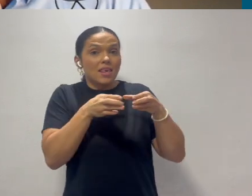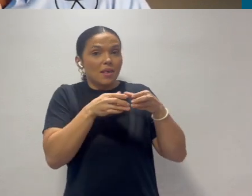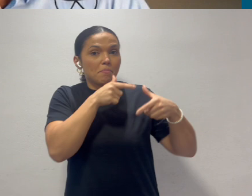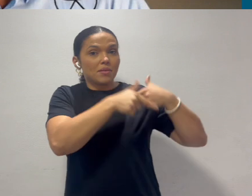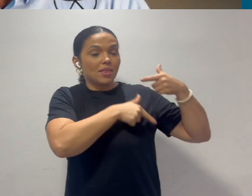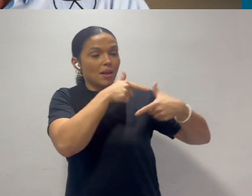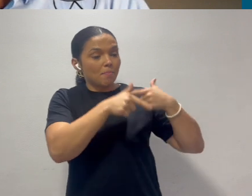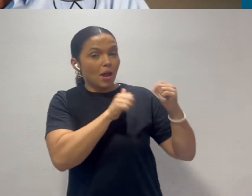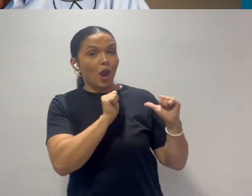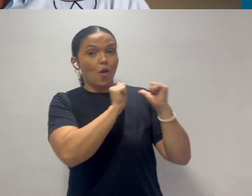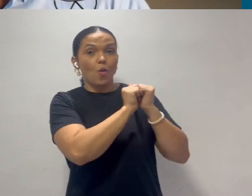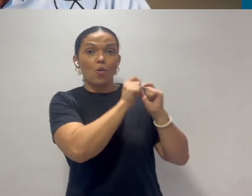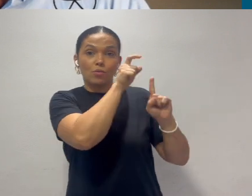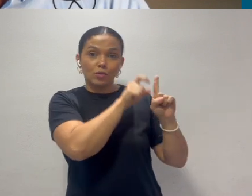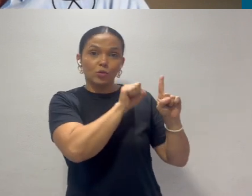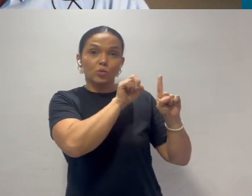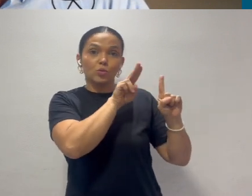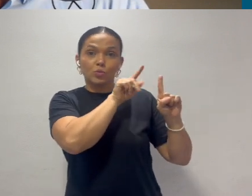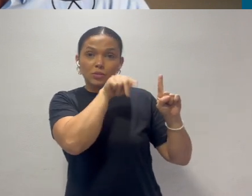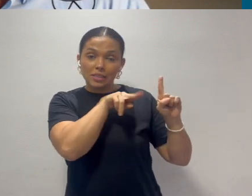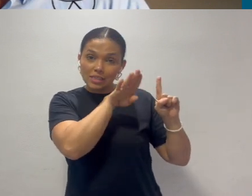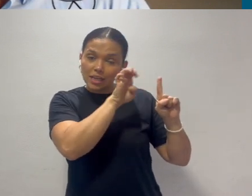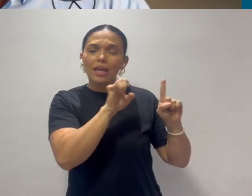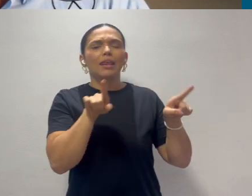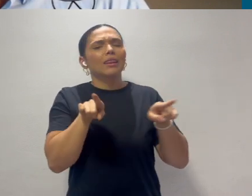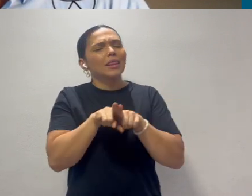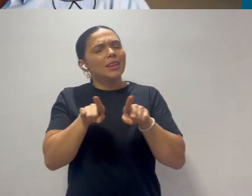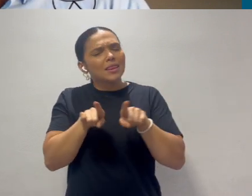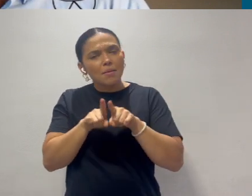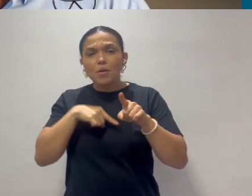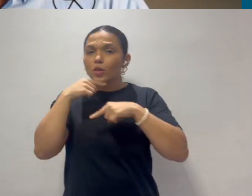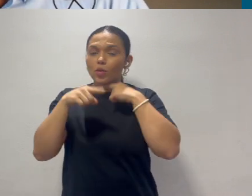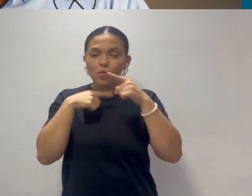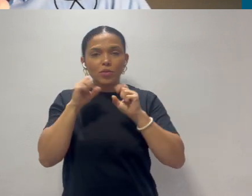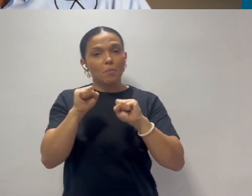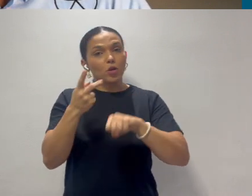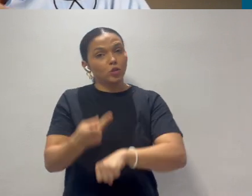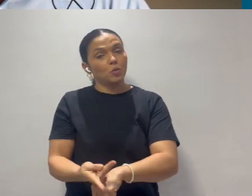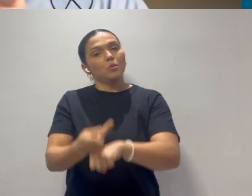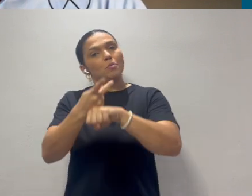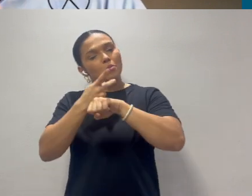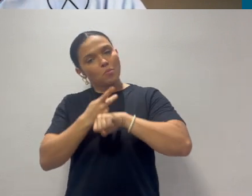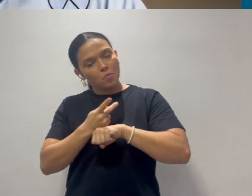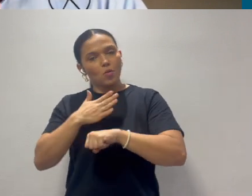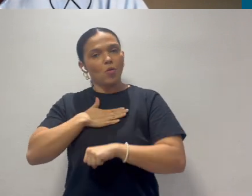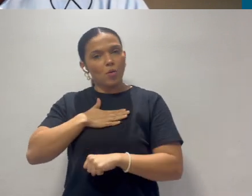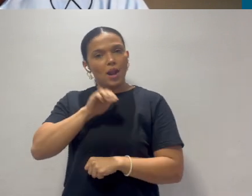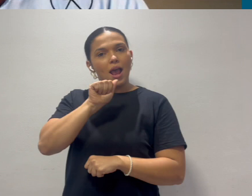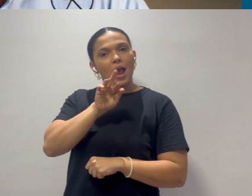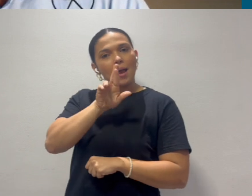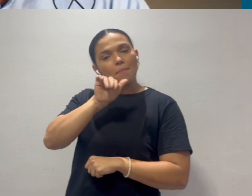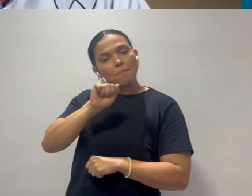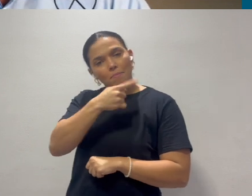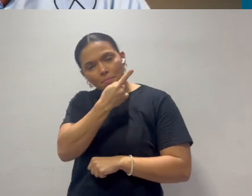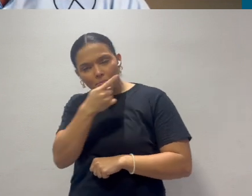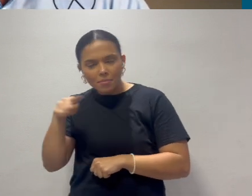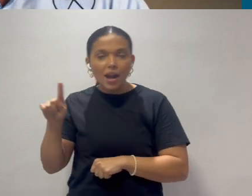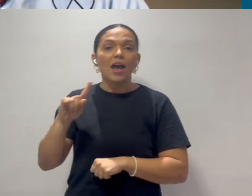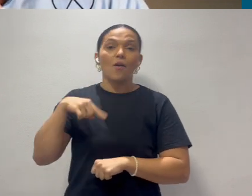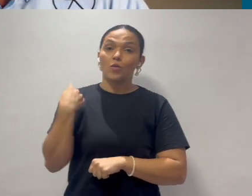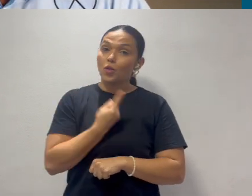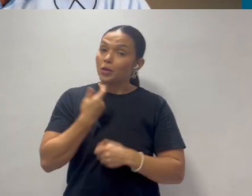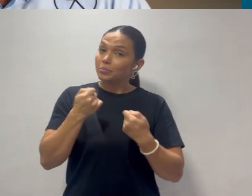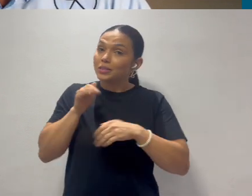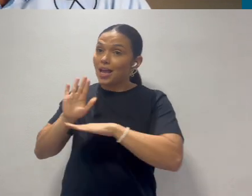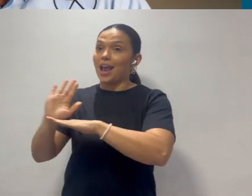pode falar comigo também. Aqui na descrição tem o número do meu WhatsApp, do meu telefone. Nós precisamos nos ajudarmos, porque do outro